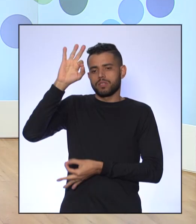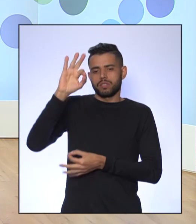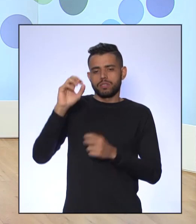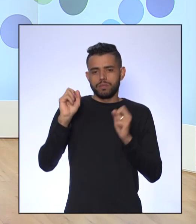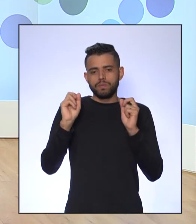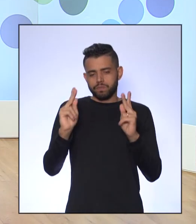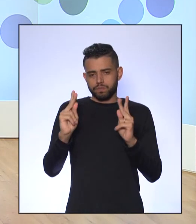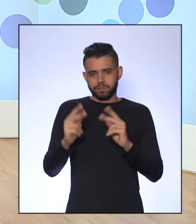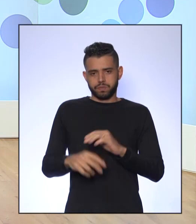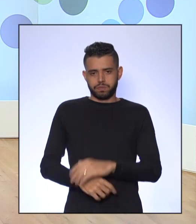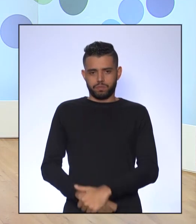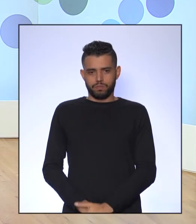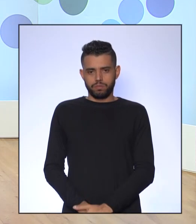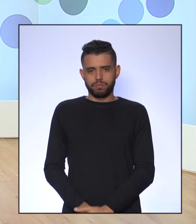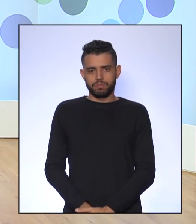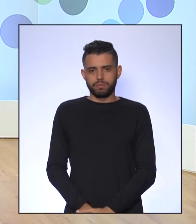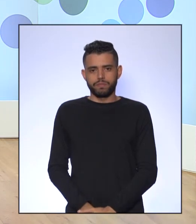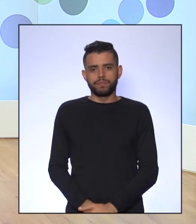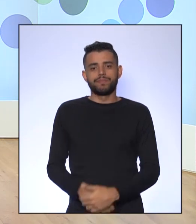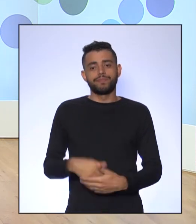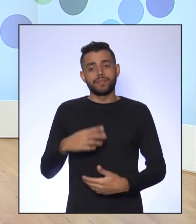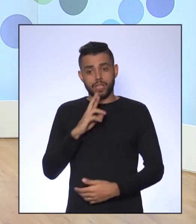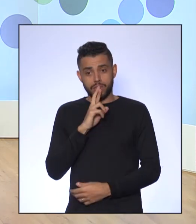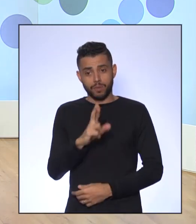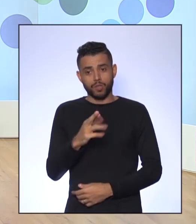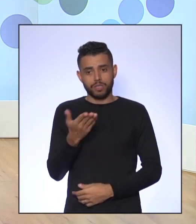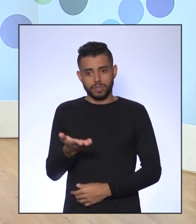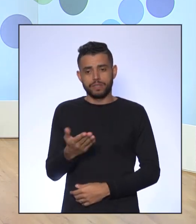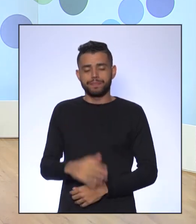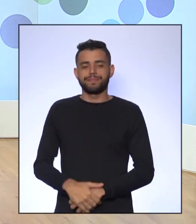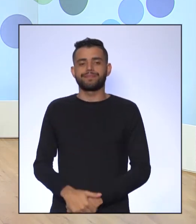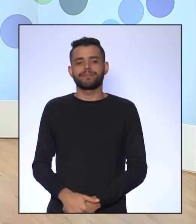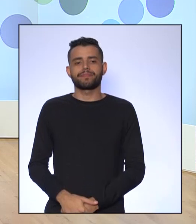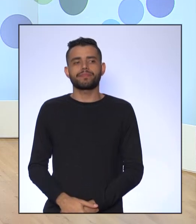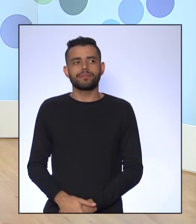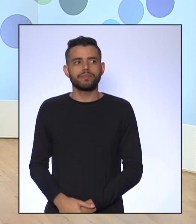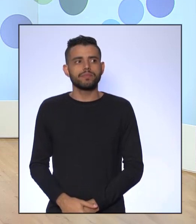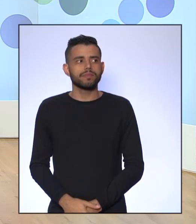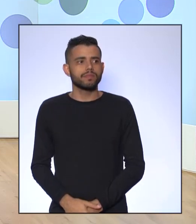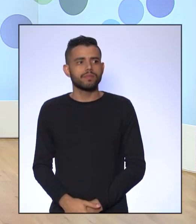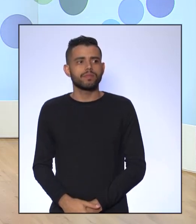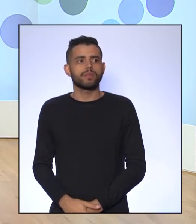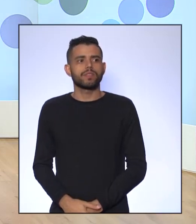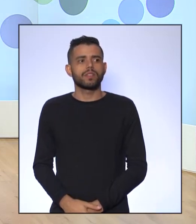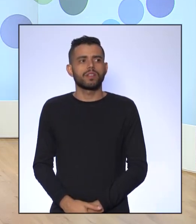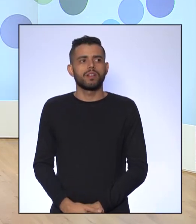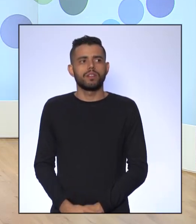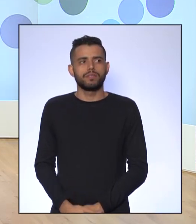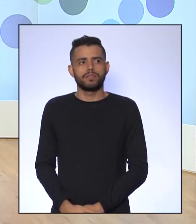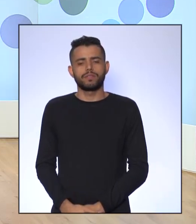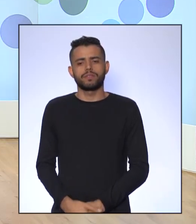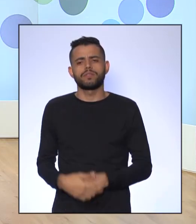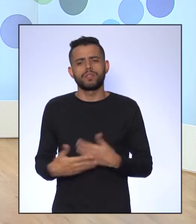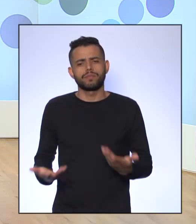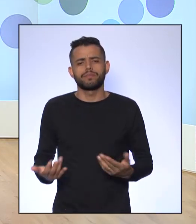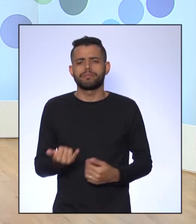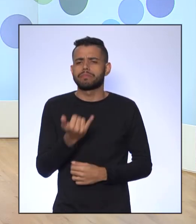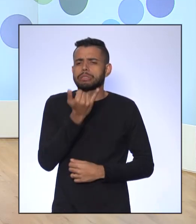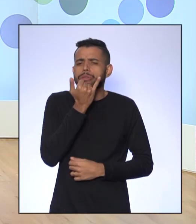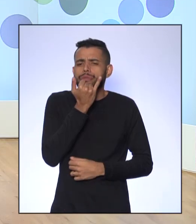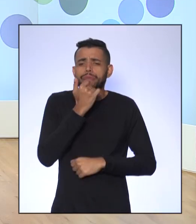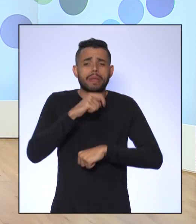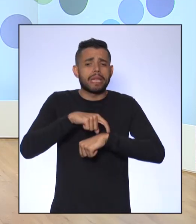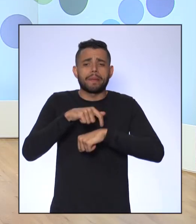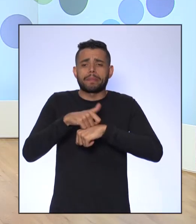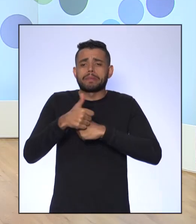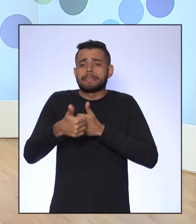pessoal? Então, essa é a resposta. Ok? Ok. Pessoal, peço desculpa aí do tempo, né,